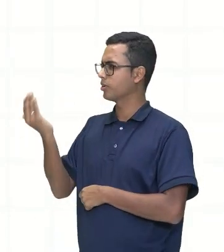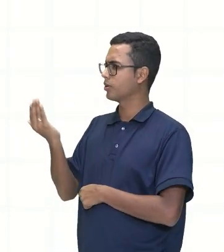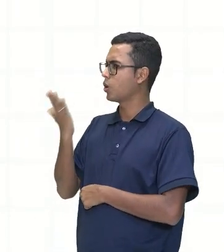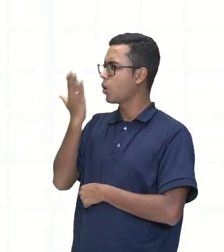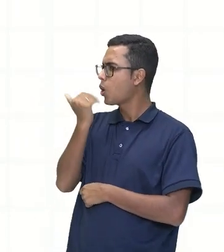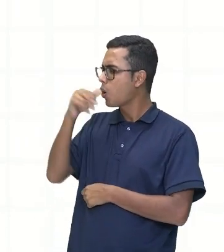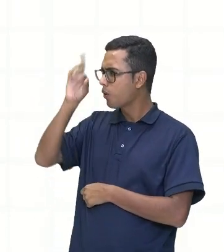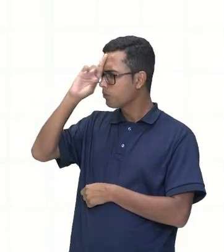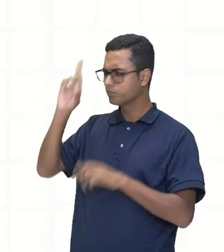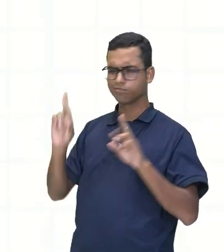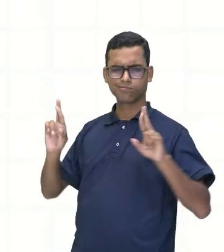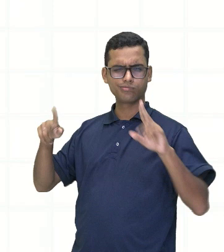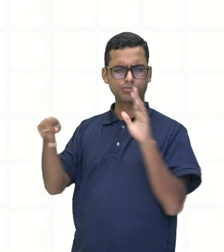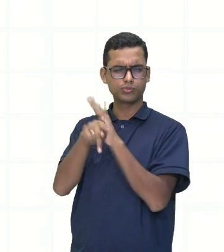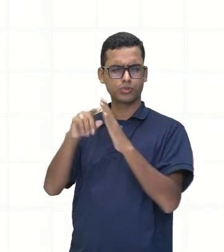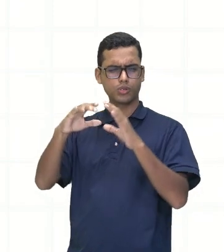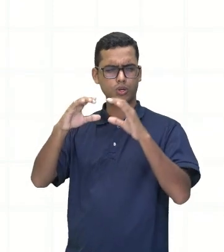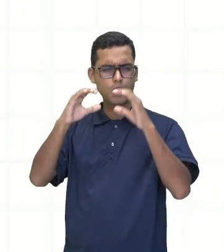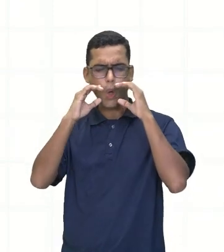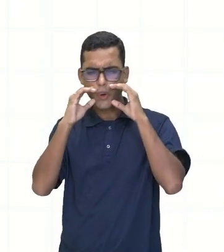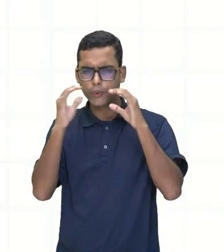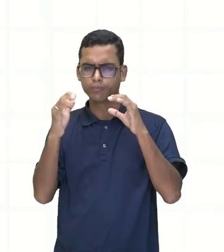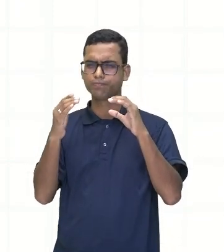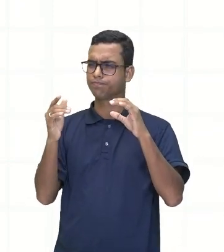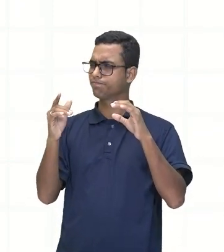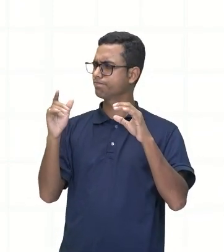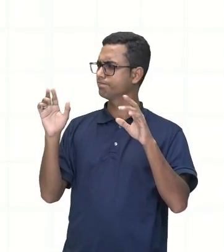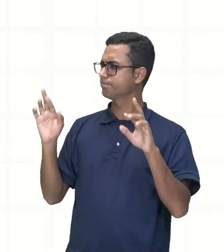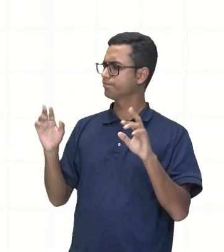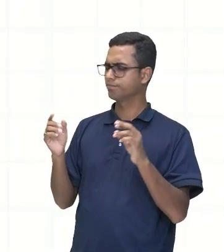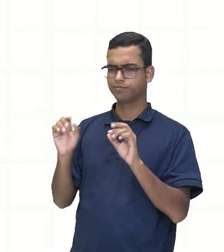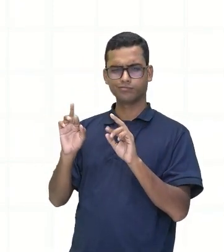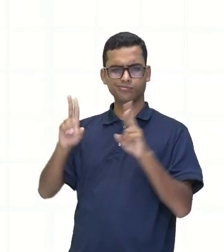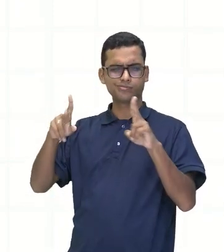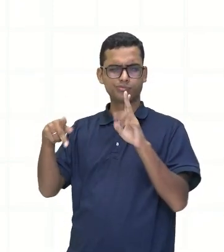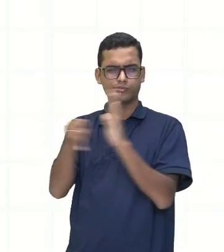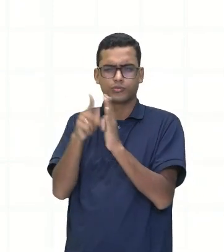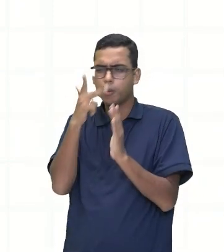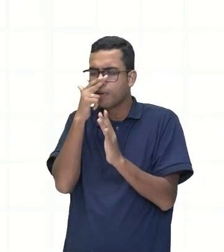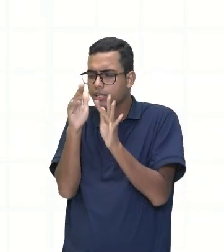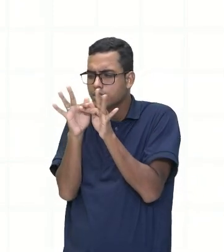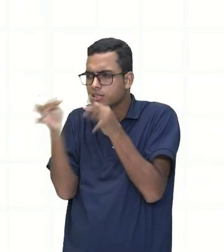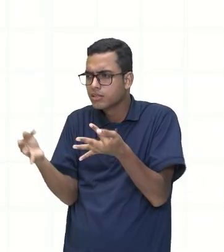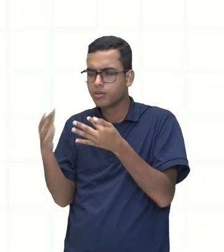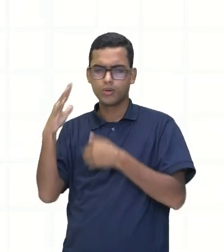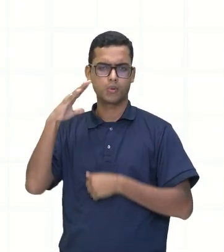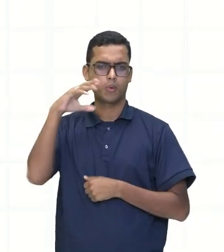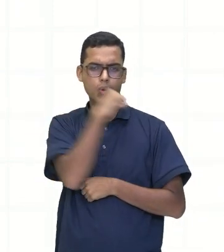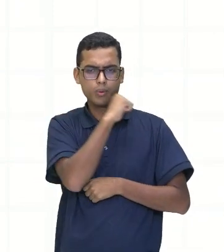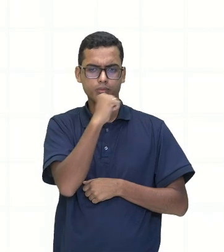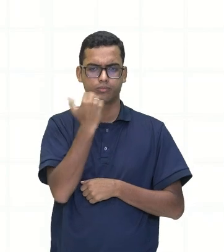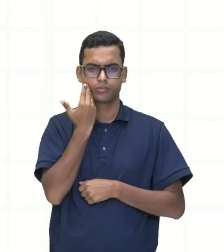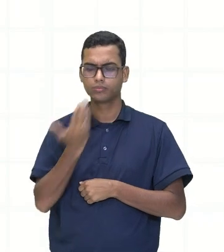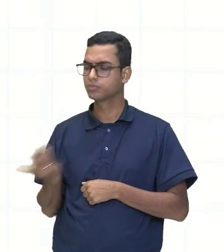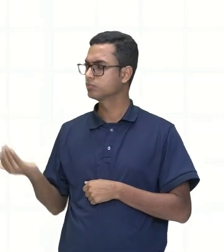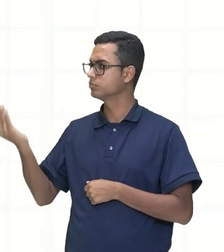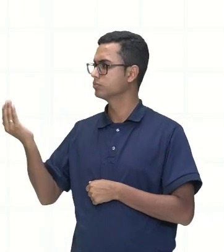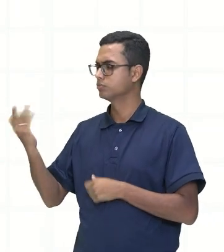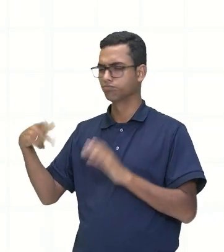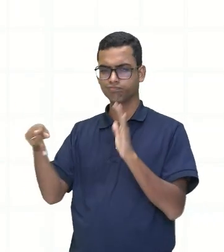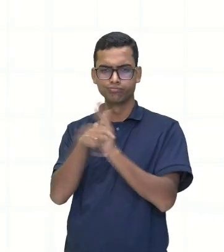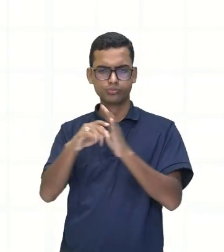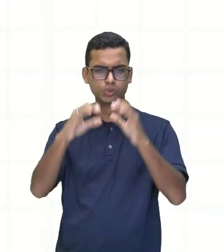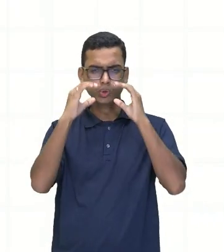Estados Unidos, eles comem esse tipo de coisa, bem prático, bem simples, bem rápido, né? Esse tipo de comida fast food mesmo,